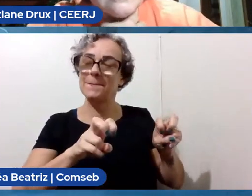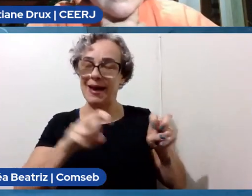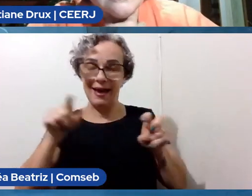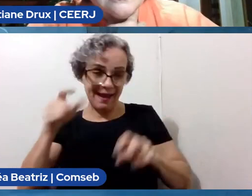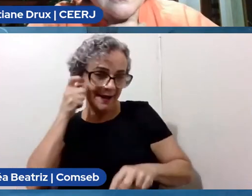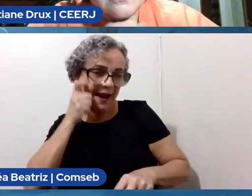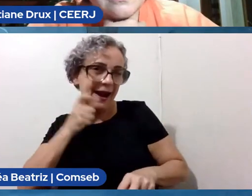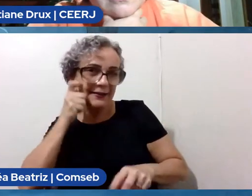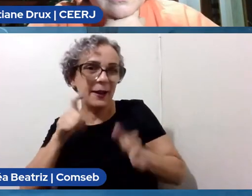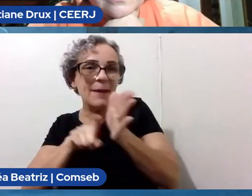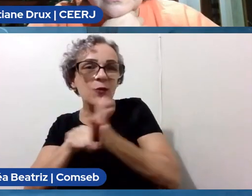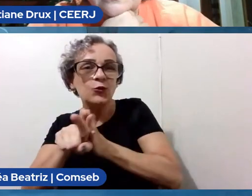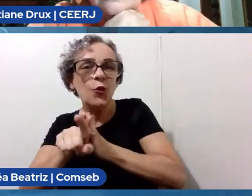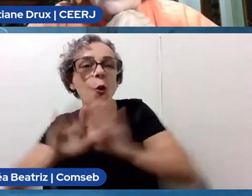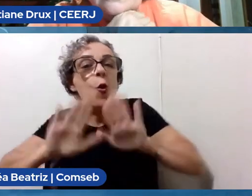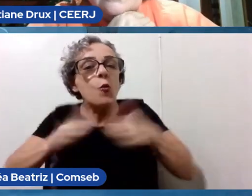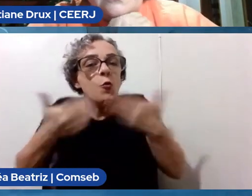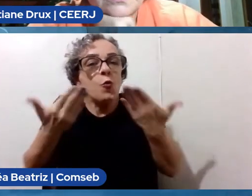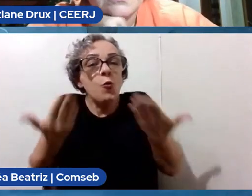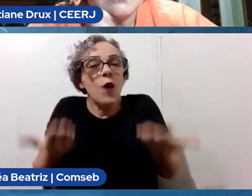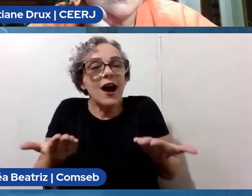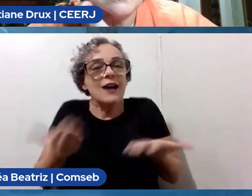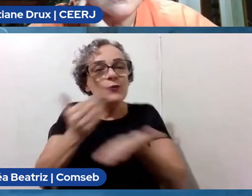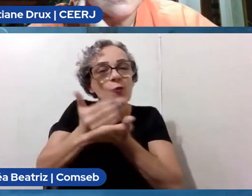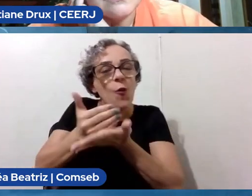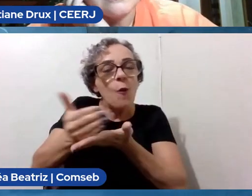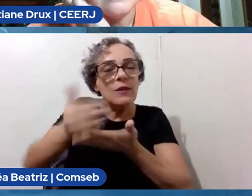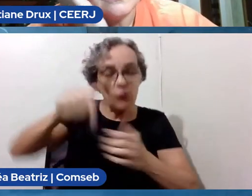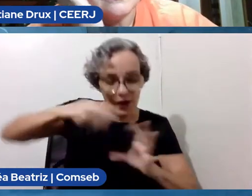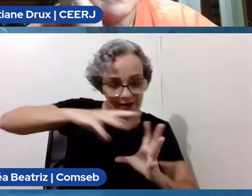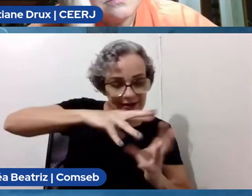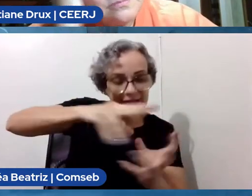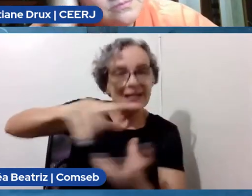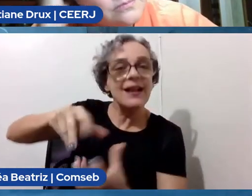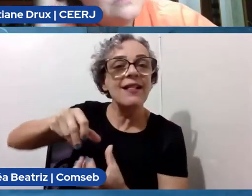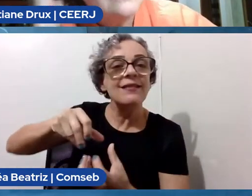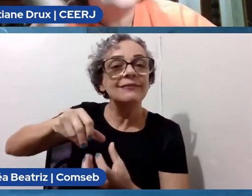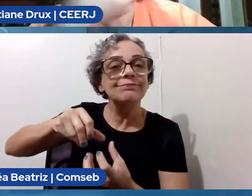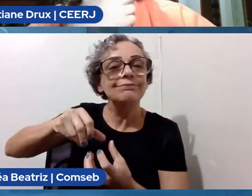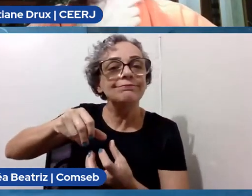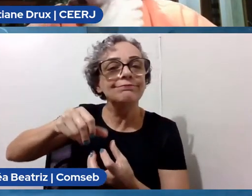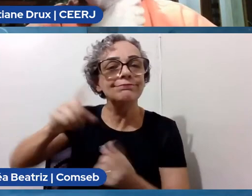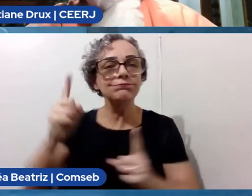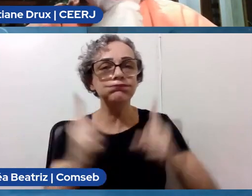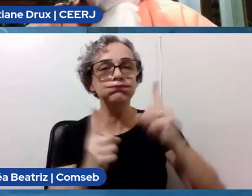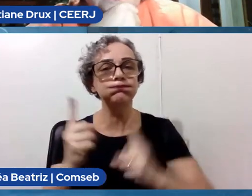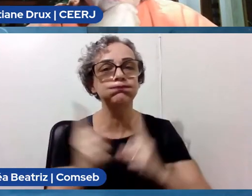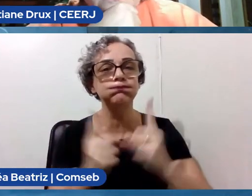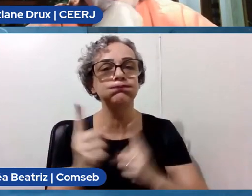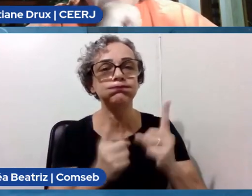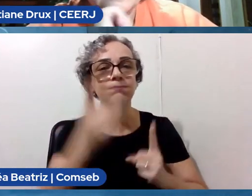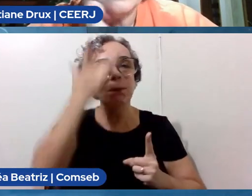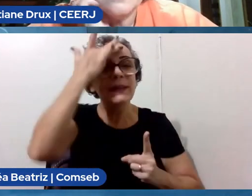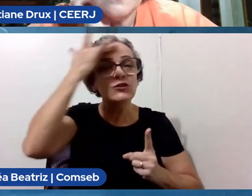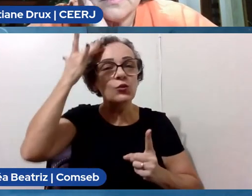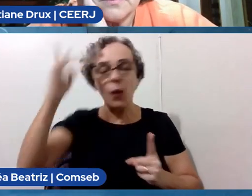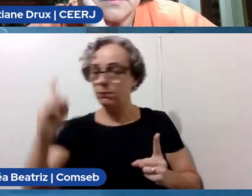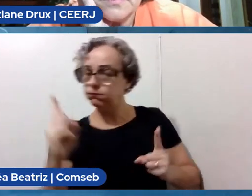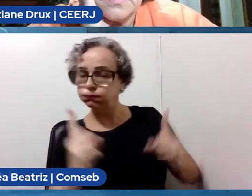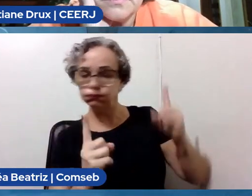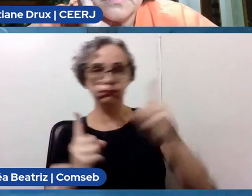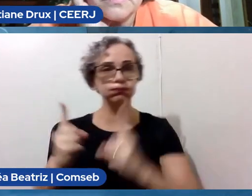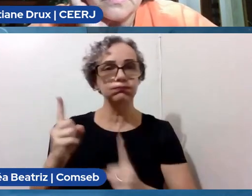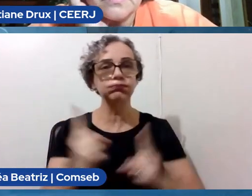né, quando começou a Terra a ser povoada, a gente imagina, né, que ele representando aí a nossa curiosidade,